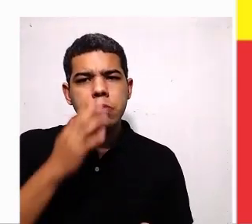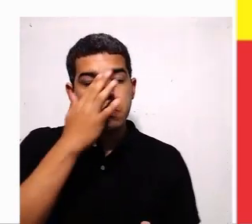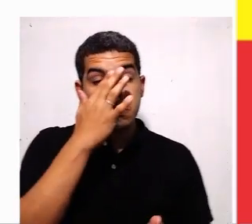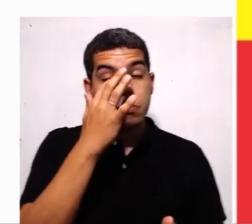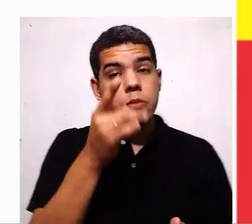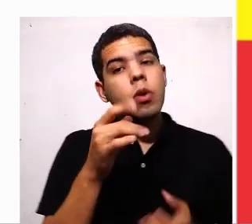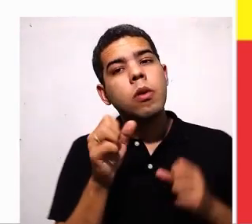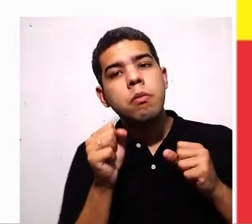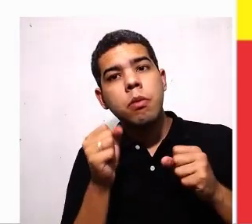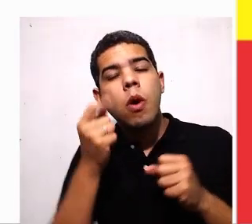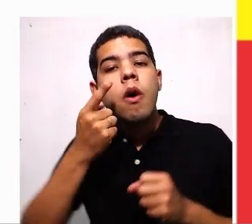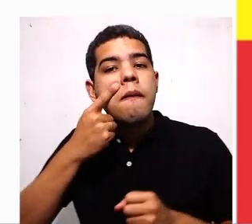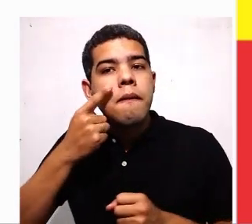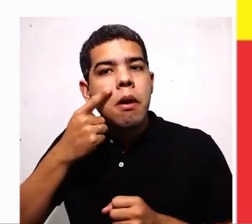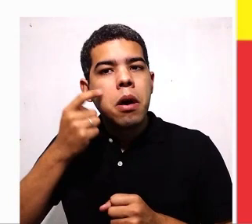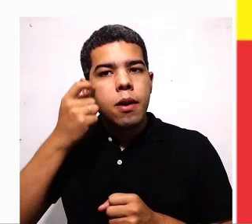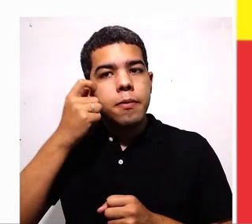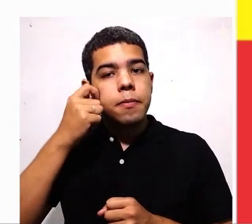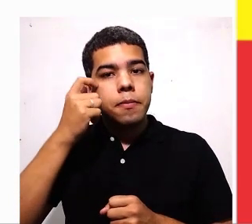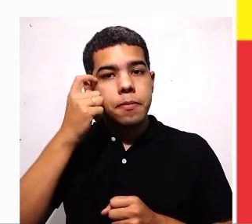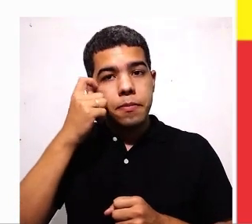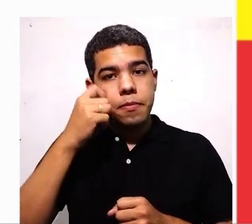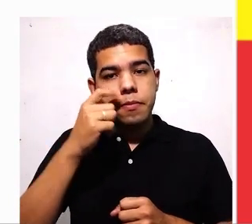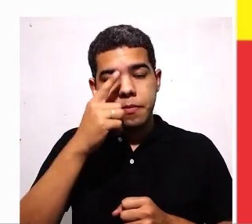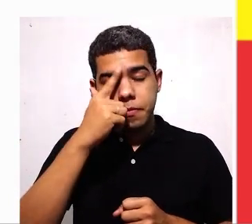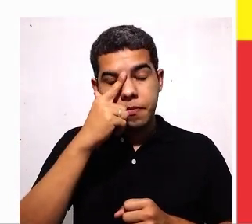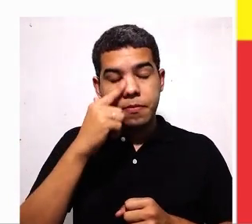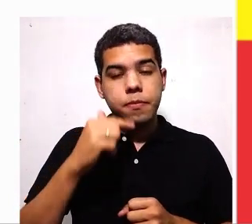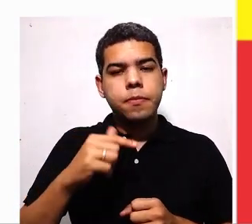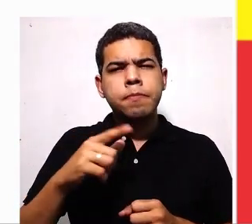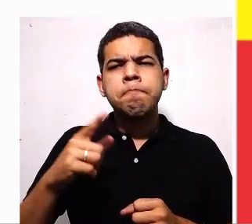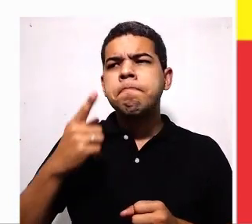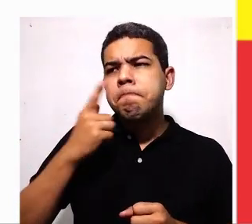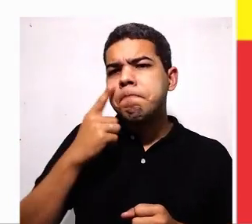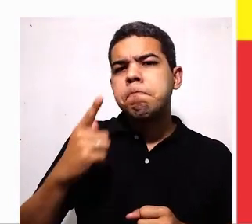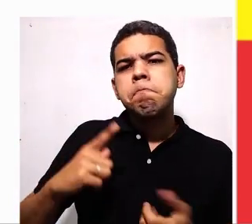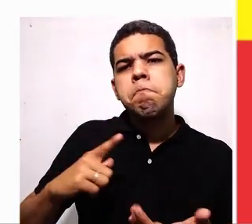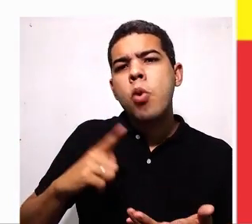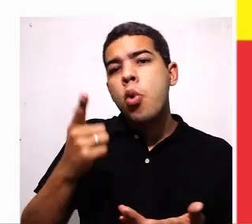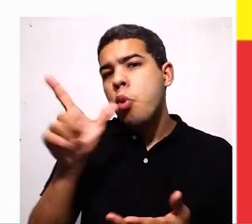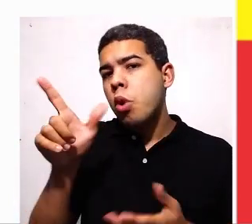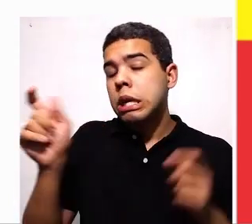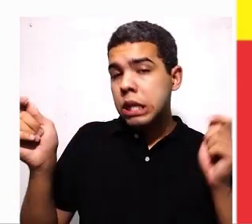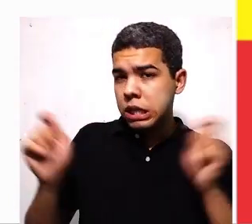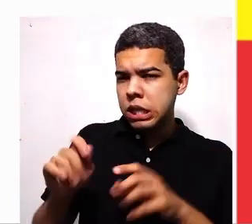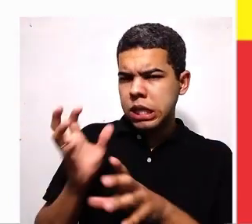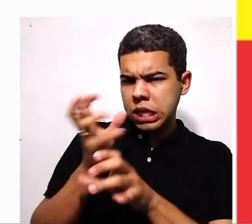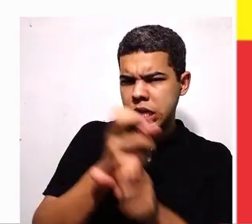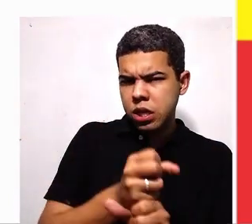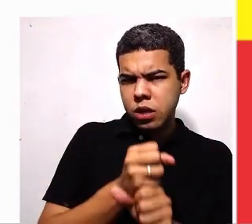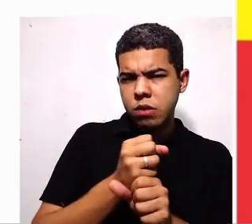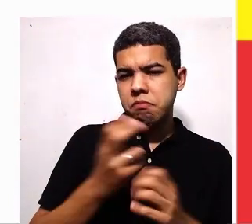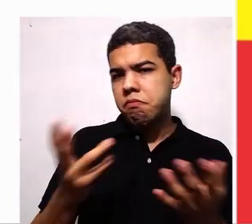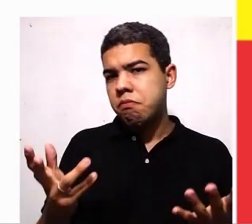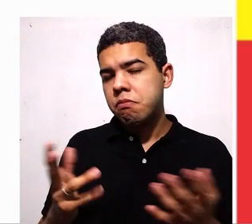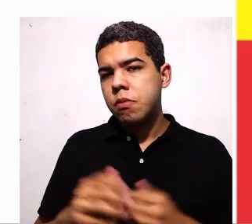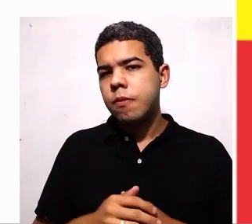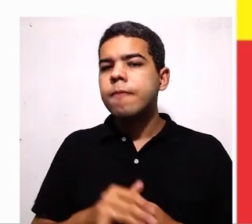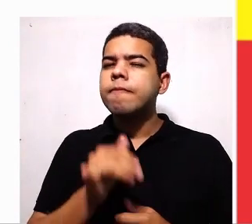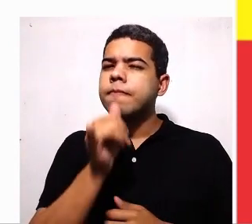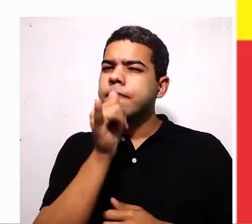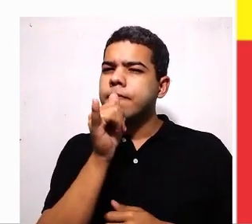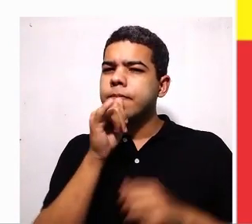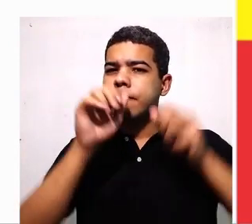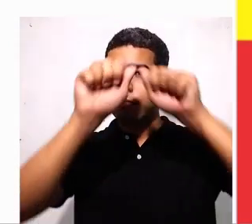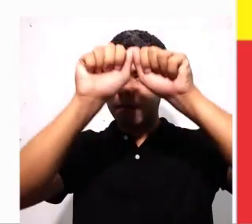pode ver, tente fazer aí, se existe um outro tipo. Nesse caso, uma outra expressão que representa essa mesma coisa. Então, observe